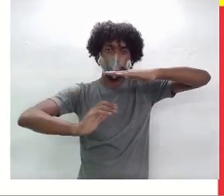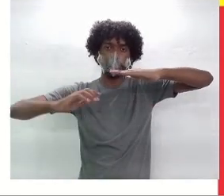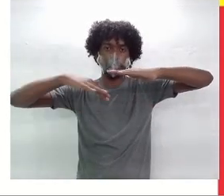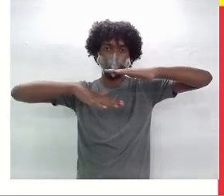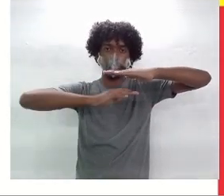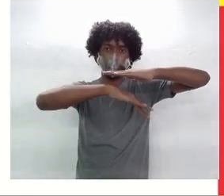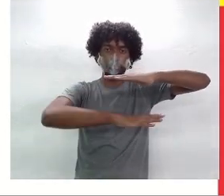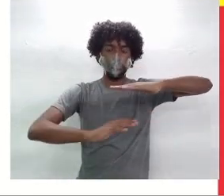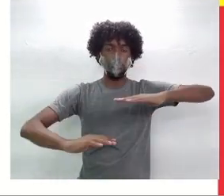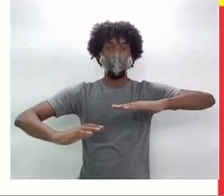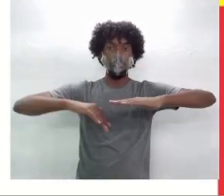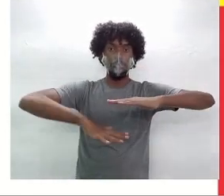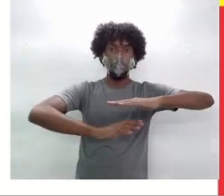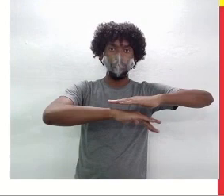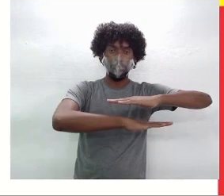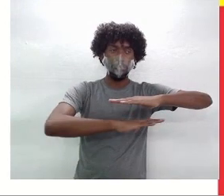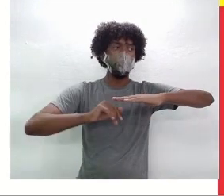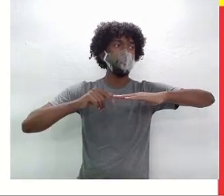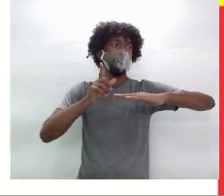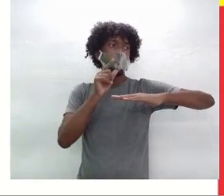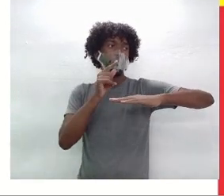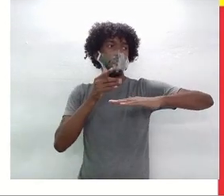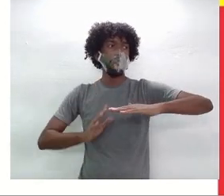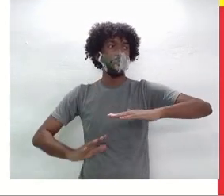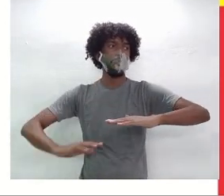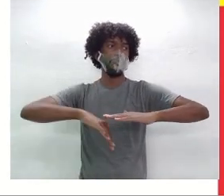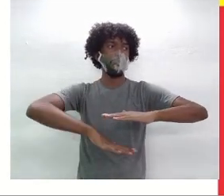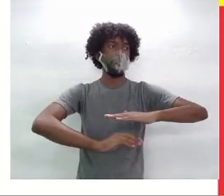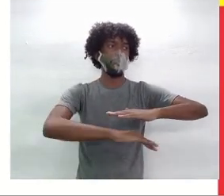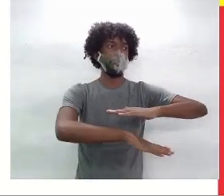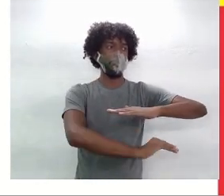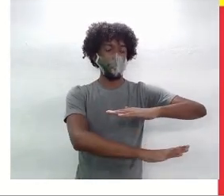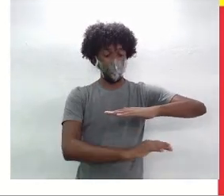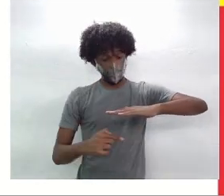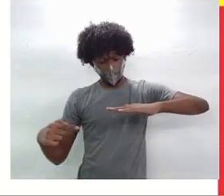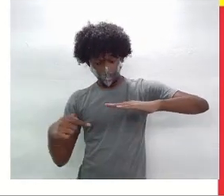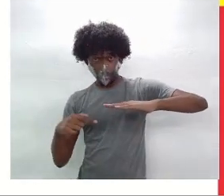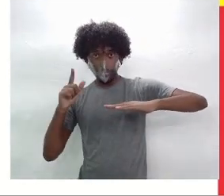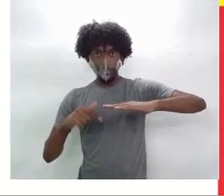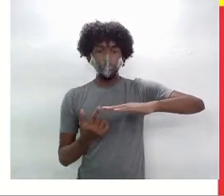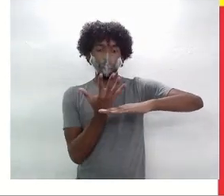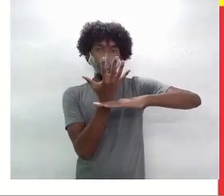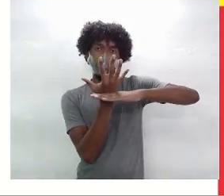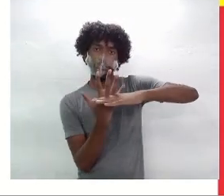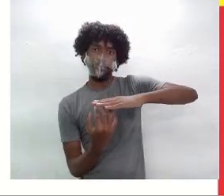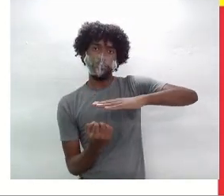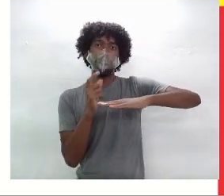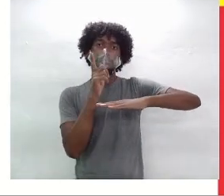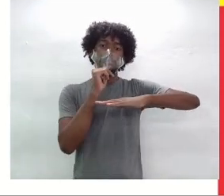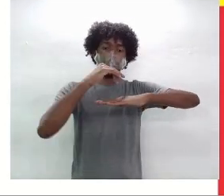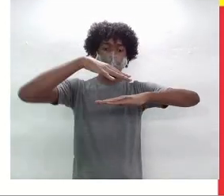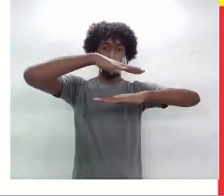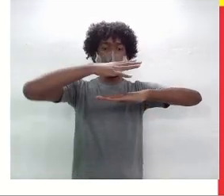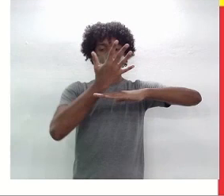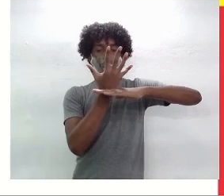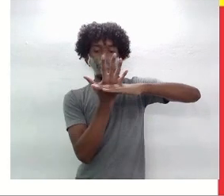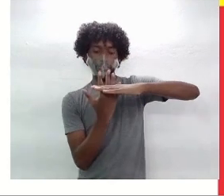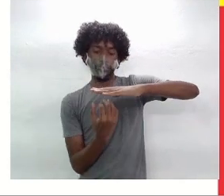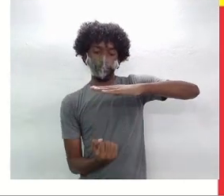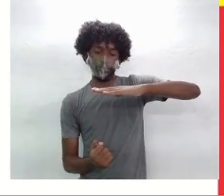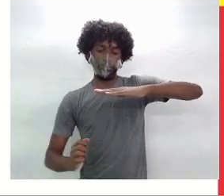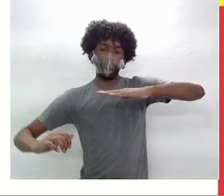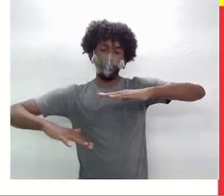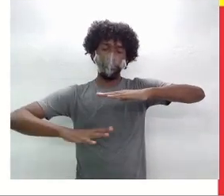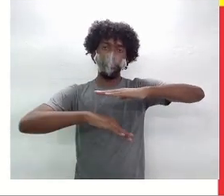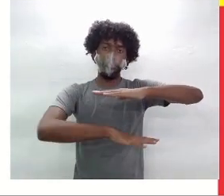é subterrânea, a água que foi absorvida pela precipitação das nuvens.